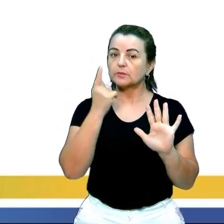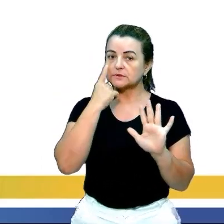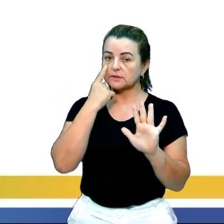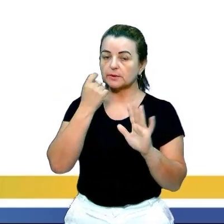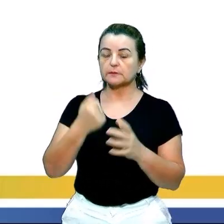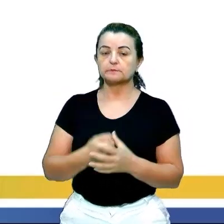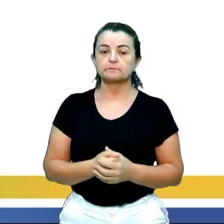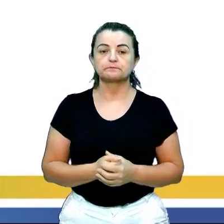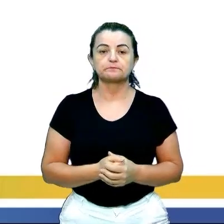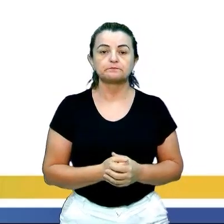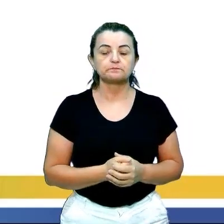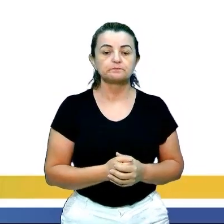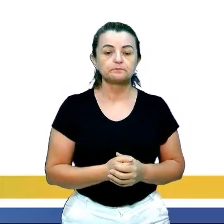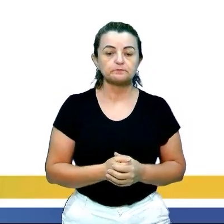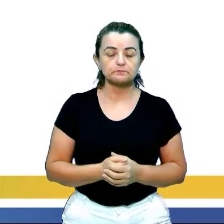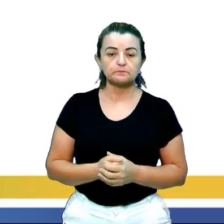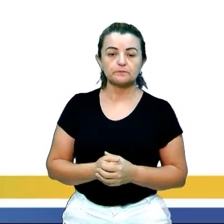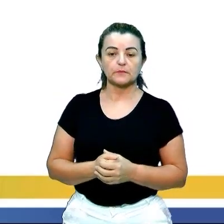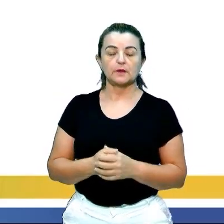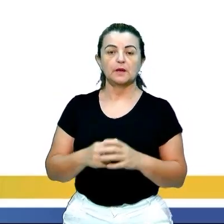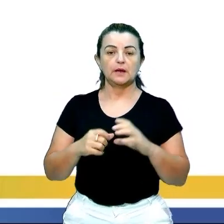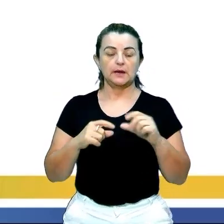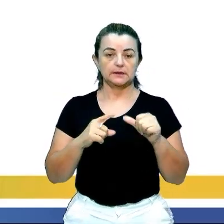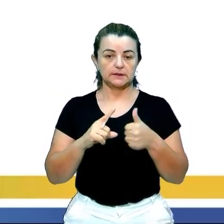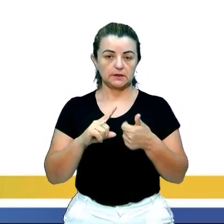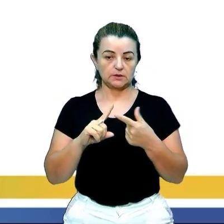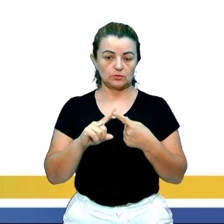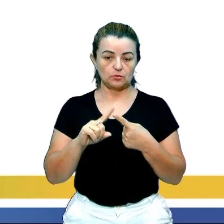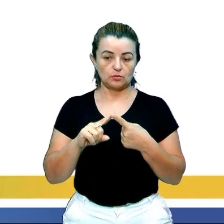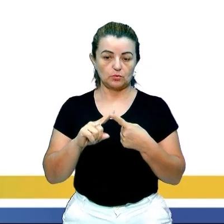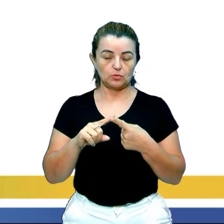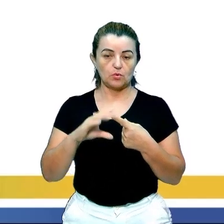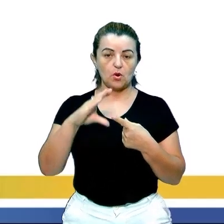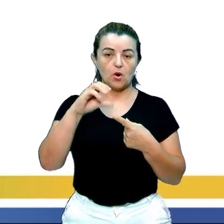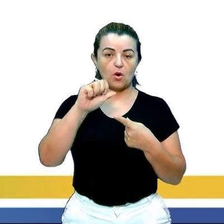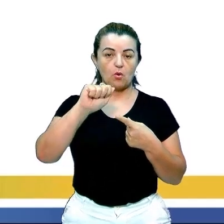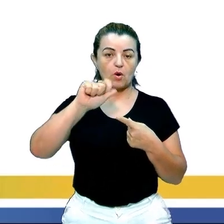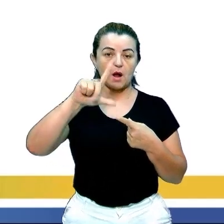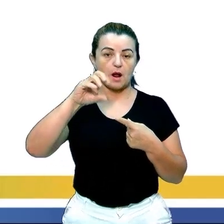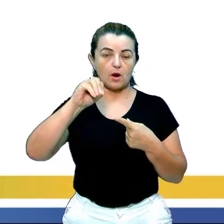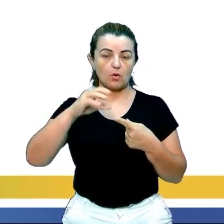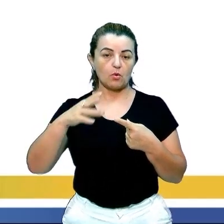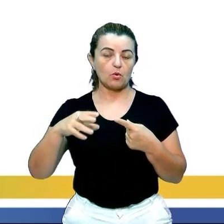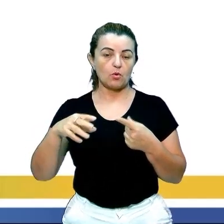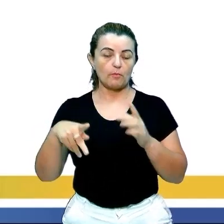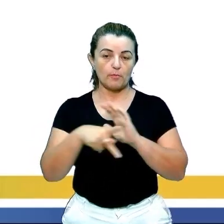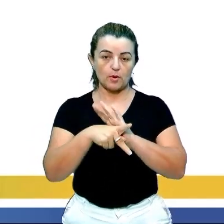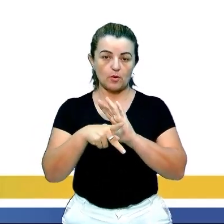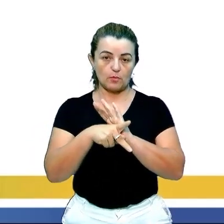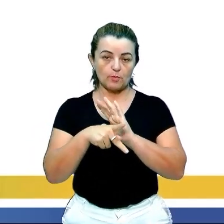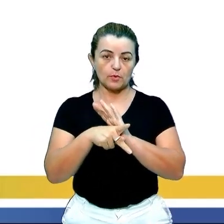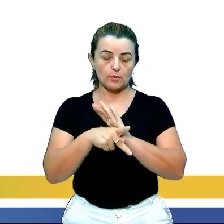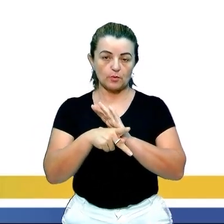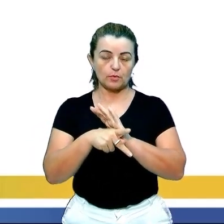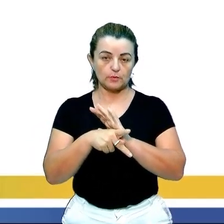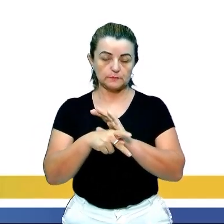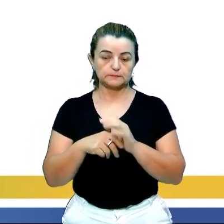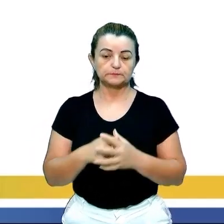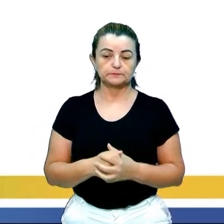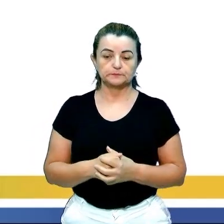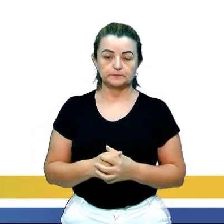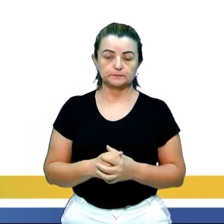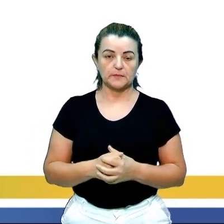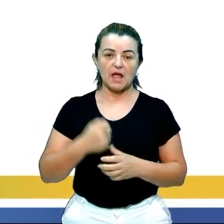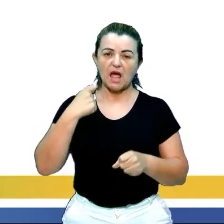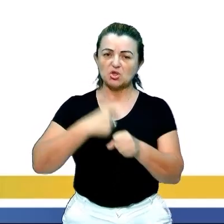questão. O calor específico, tá? Que é a capacidade aí da variação térmica de certa substância.